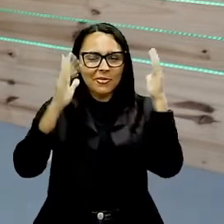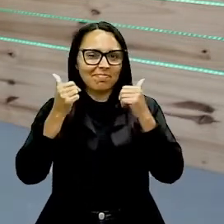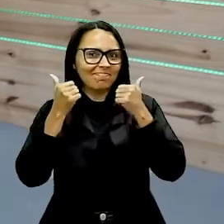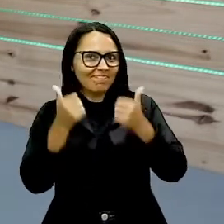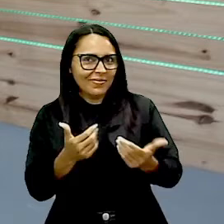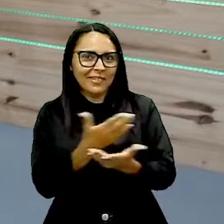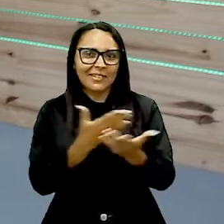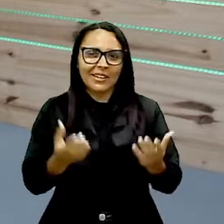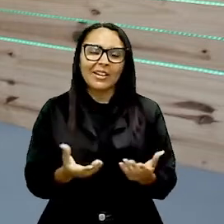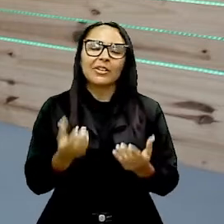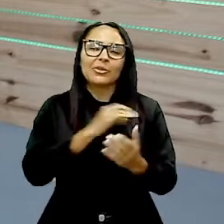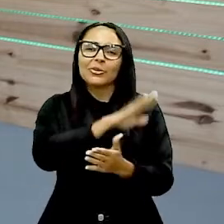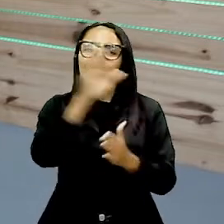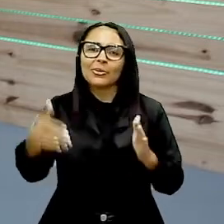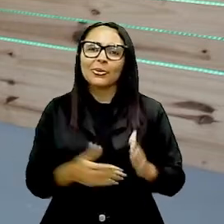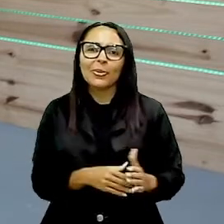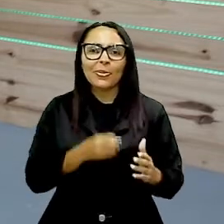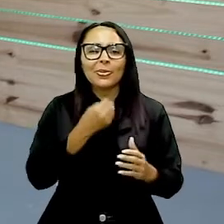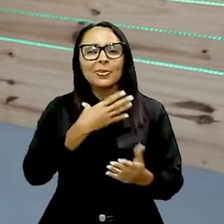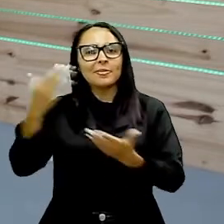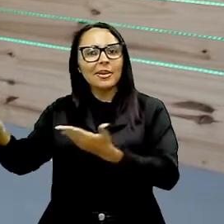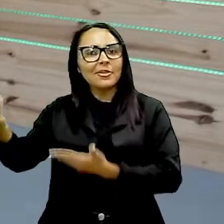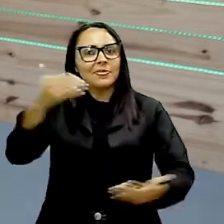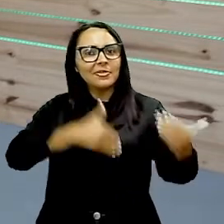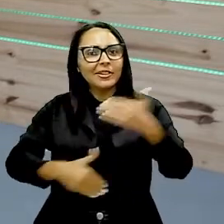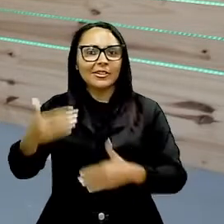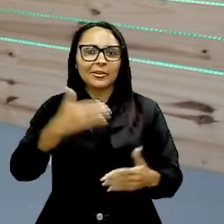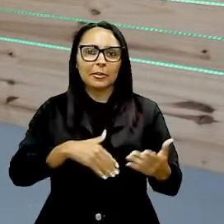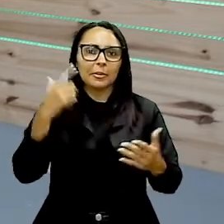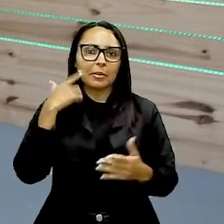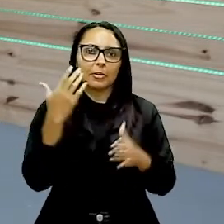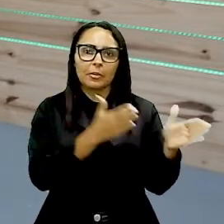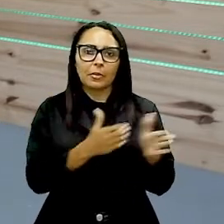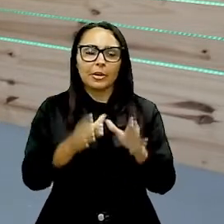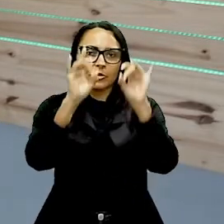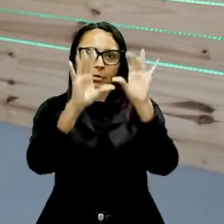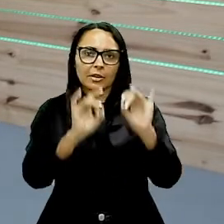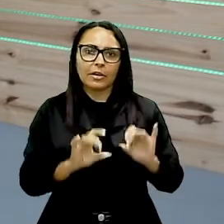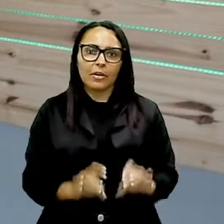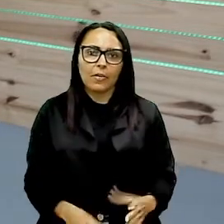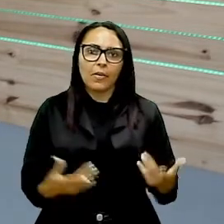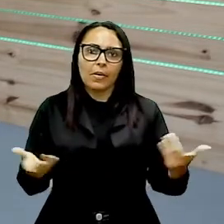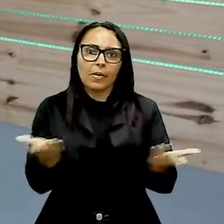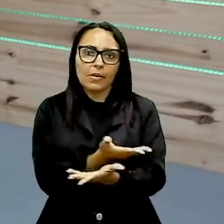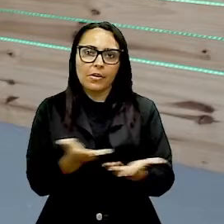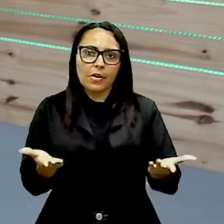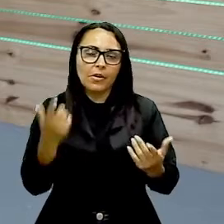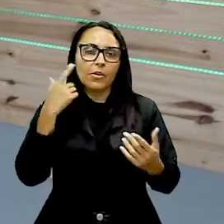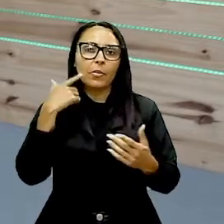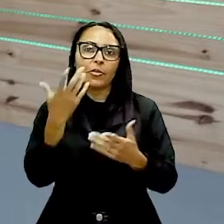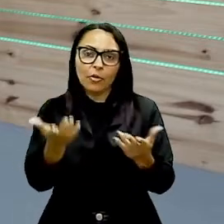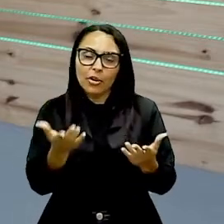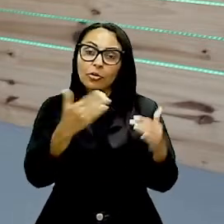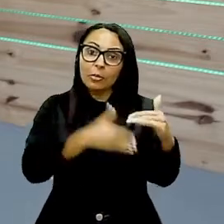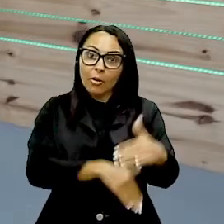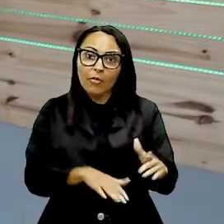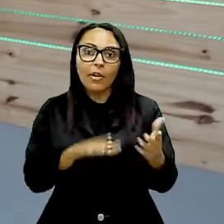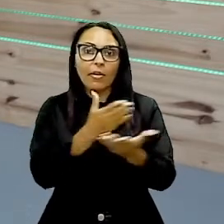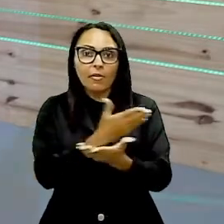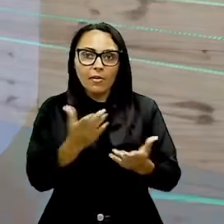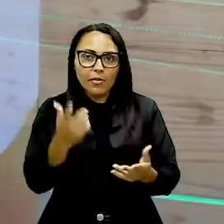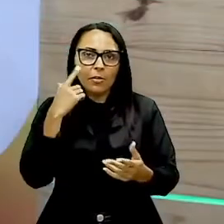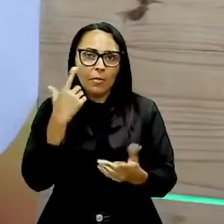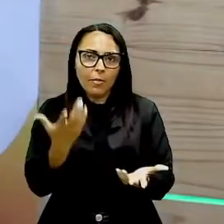filosofia. Sejam todos bem-vindos para mais esse momento assim tão especial. E aí, como foi o seu simulado? Você acha que